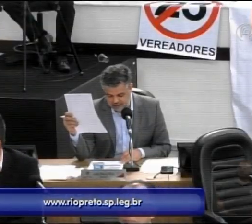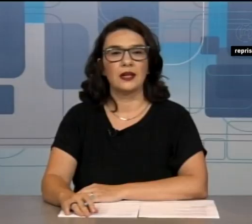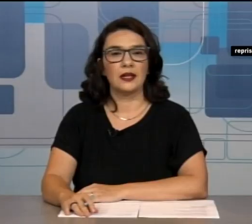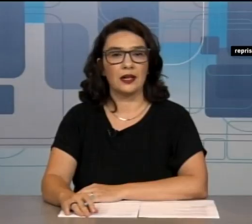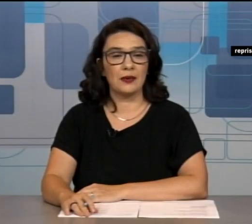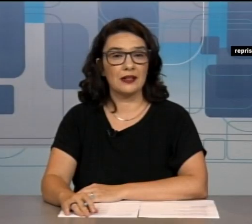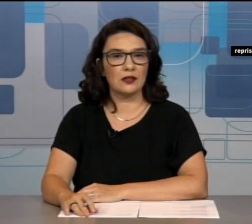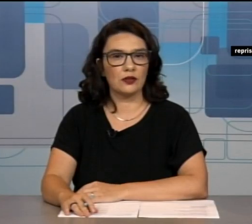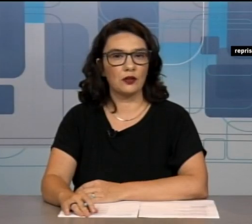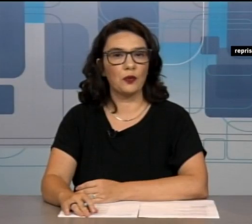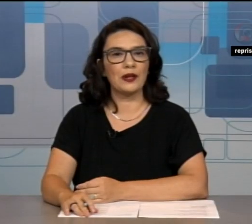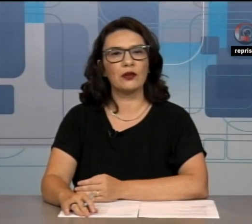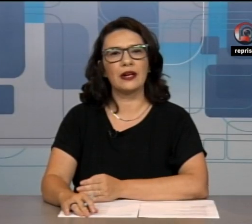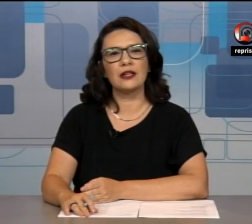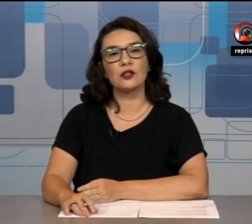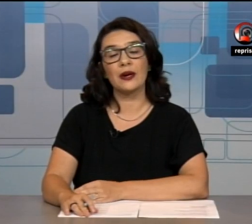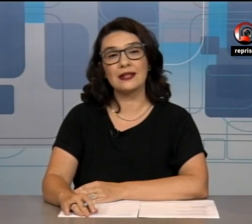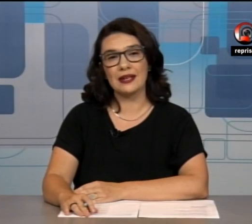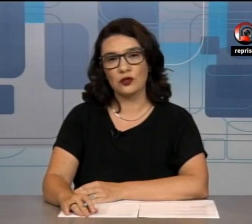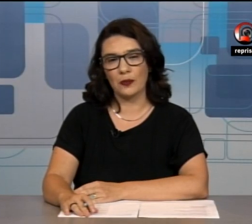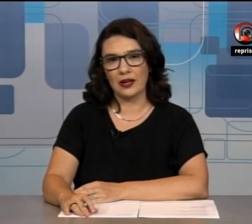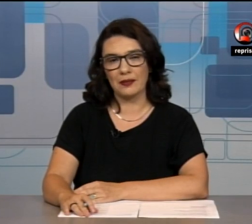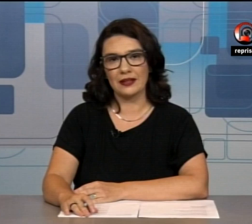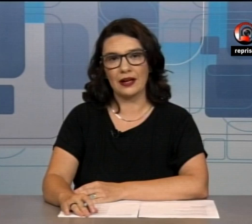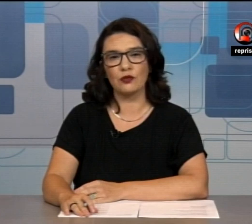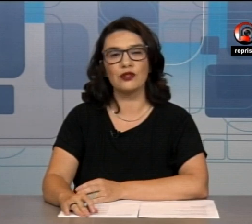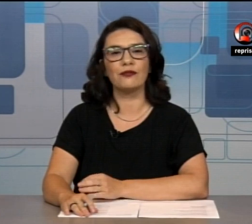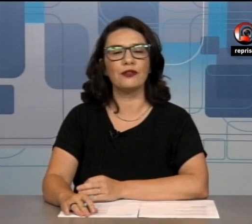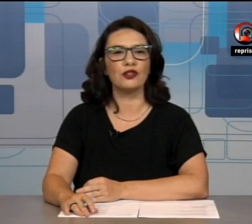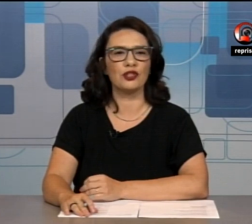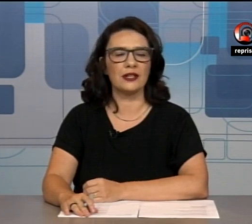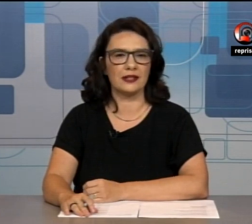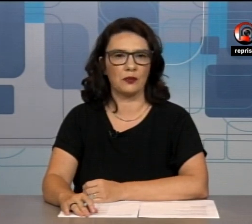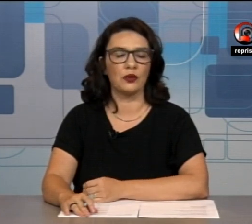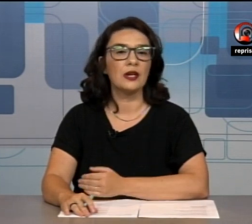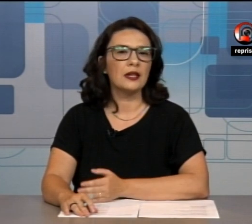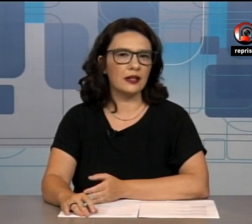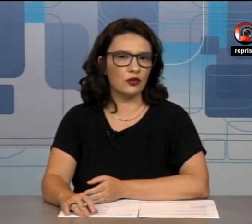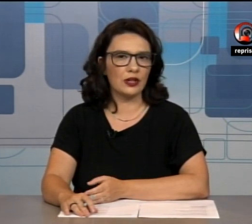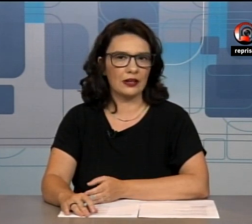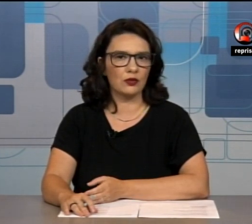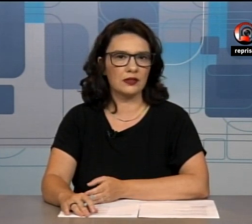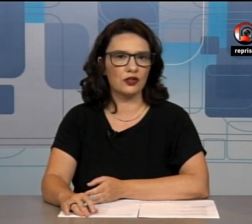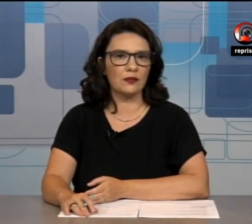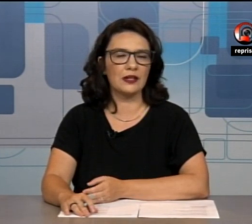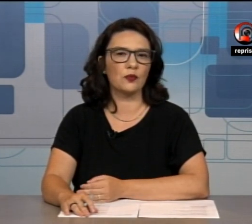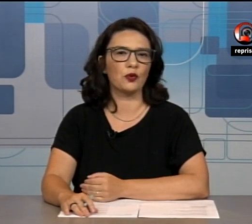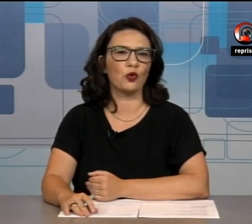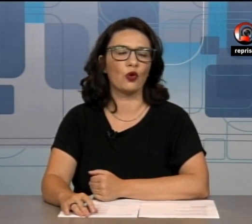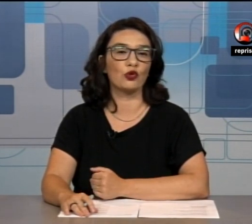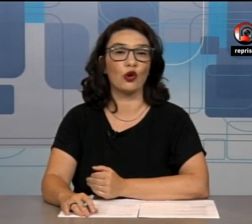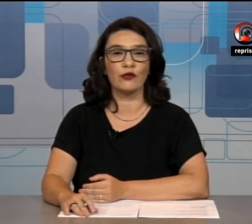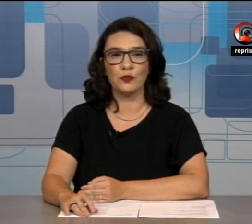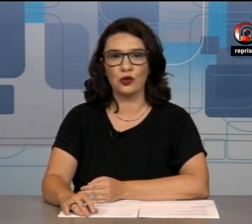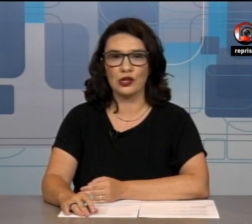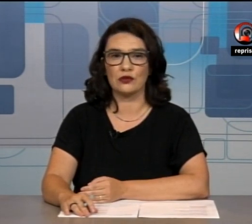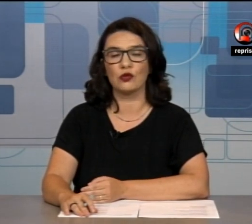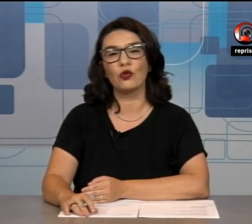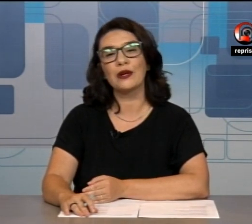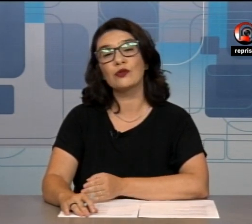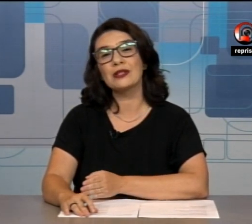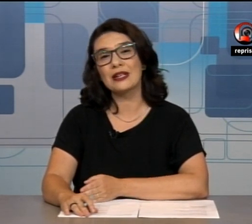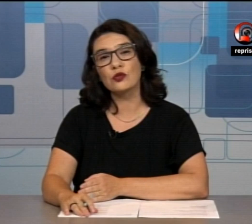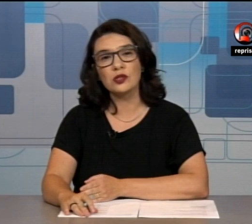riopreto.sp.leg.br. E a Câmara de São José do Rio Preto dá início ao recesso parlamentar no dia 20 de dezembro. Desde o dia 14 deste mês, o protocolo de novos